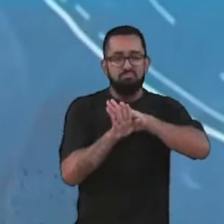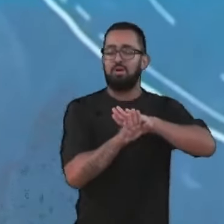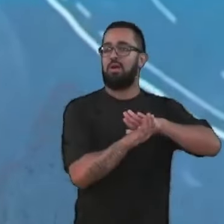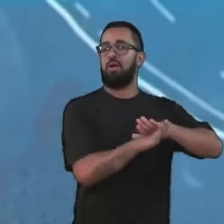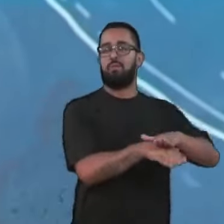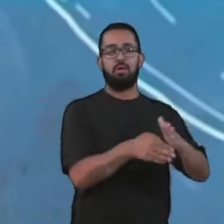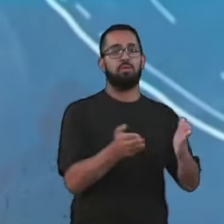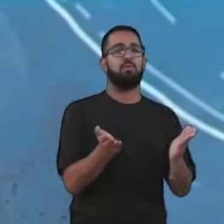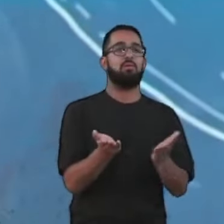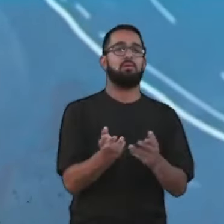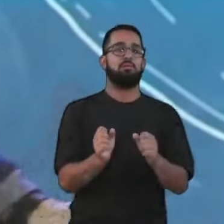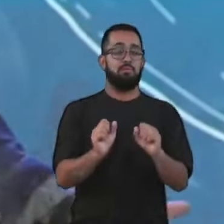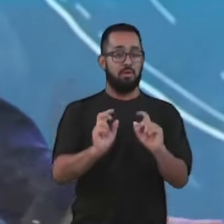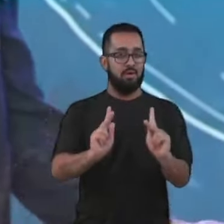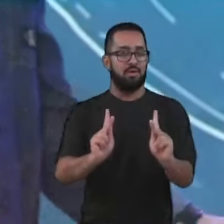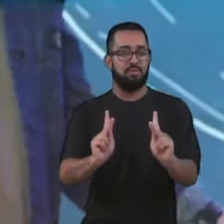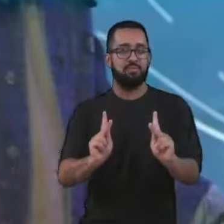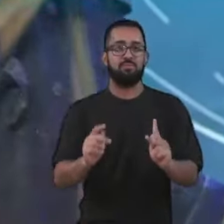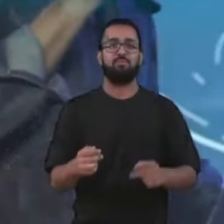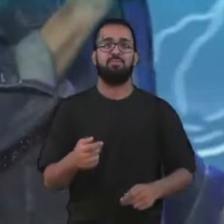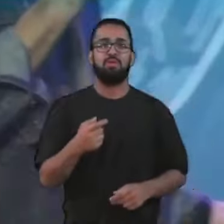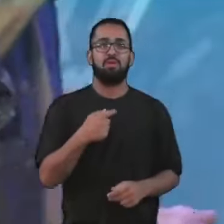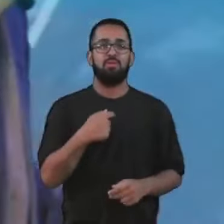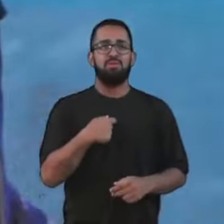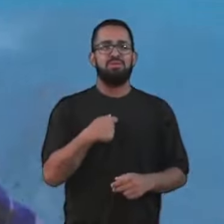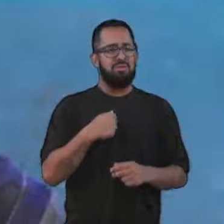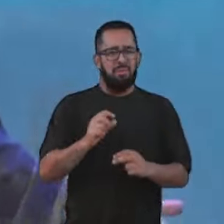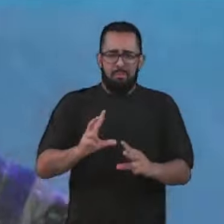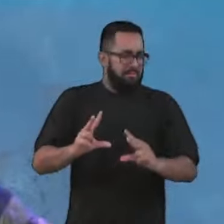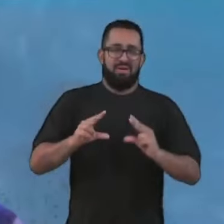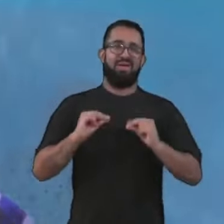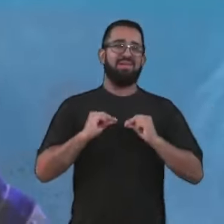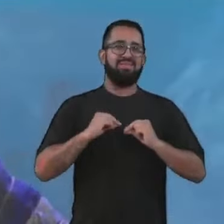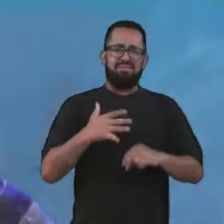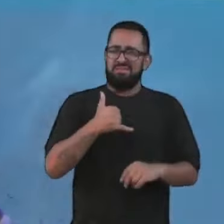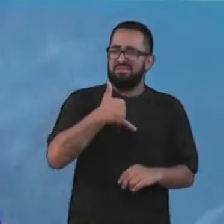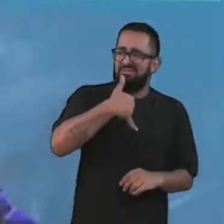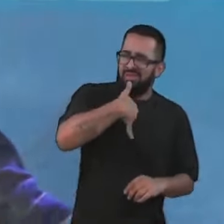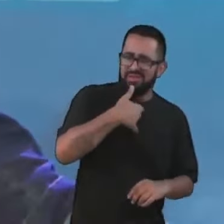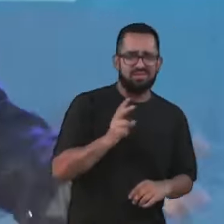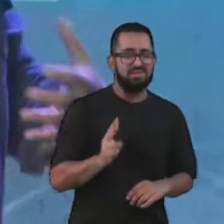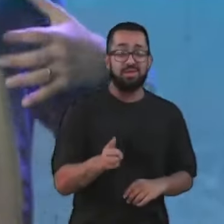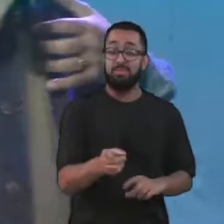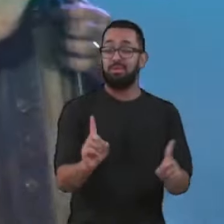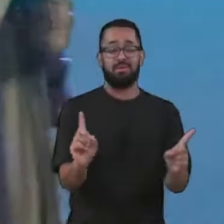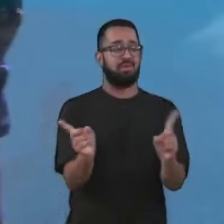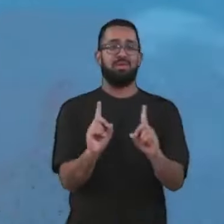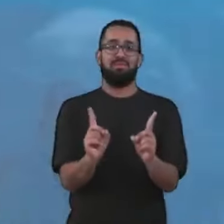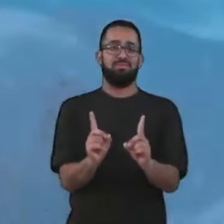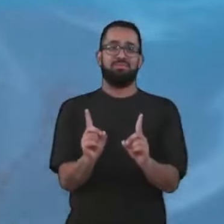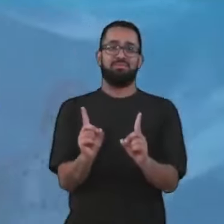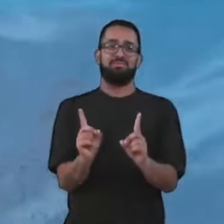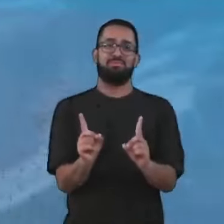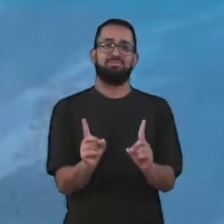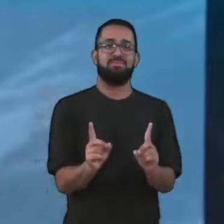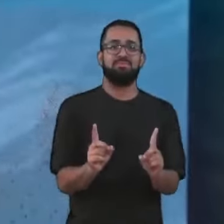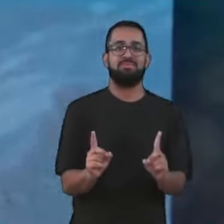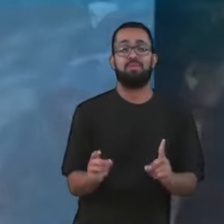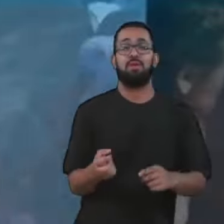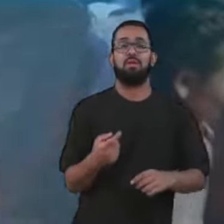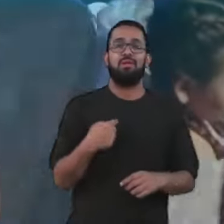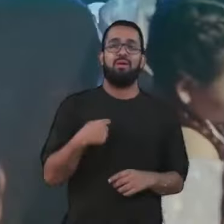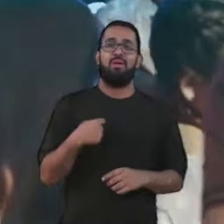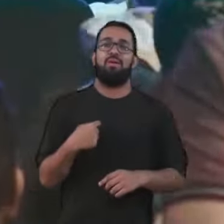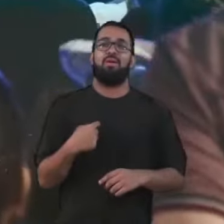Seus filhos não merecem isso não, irmão e minha irmã. Teus filhos não estão merecendo isso não. Eu sei que talvez você chegou num ponto de adoecer